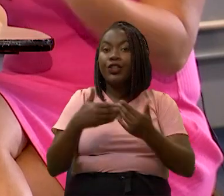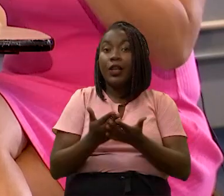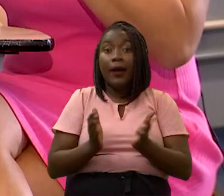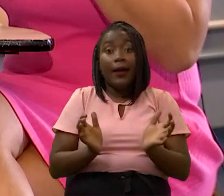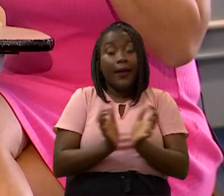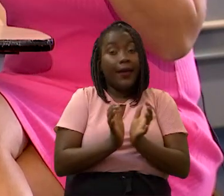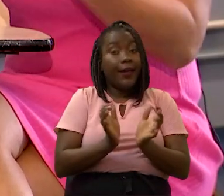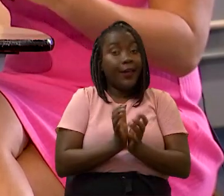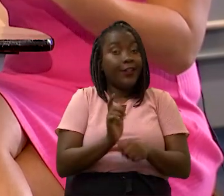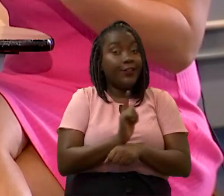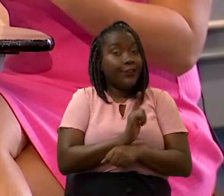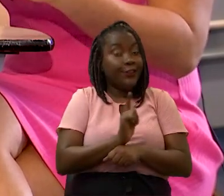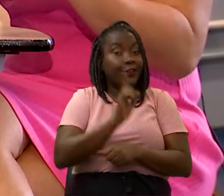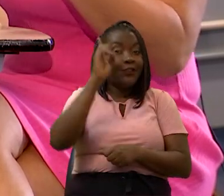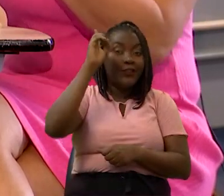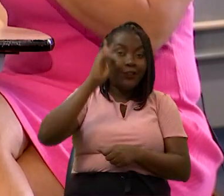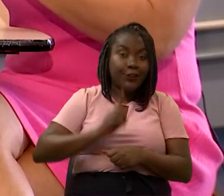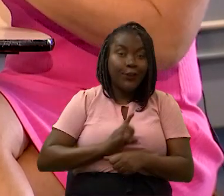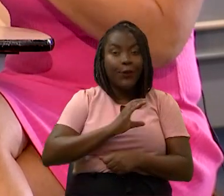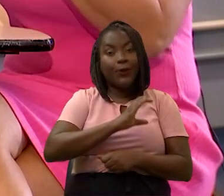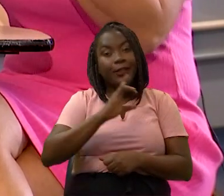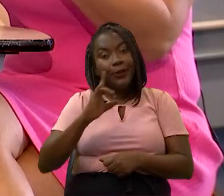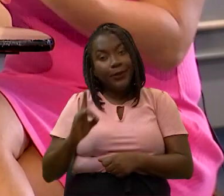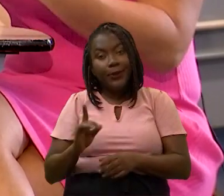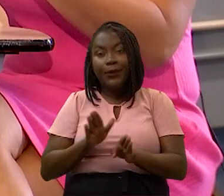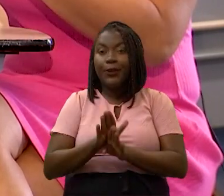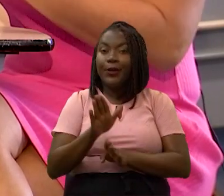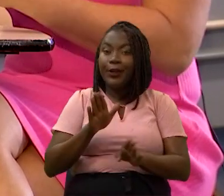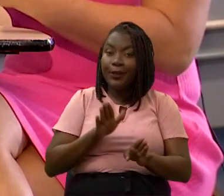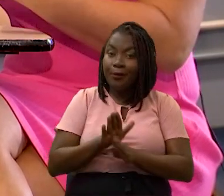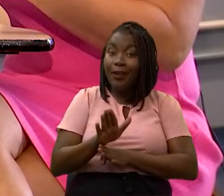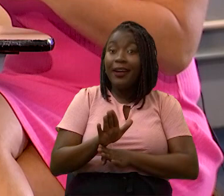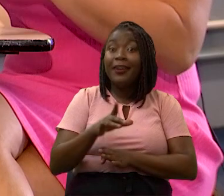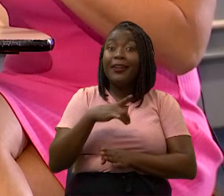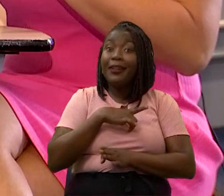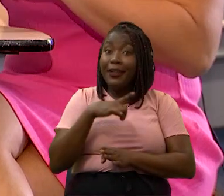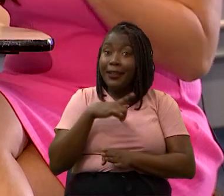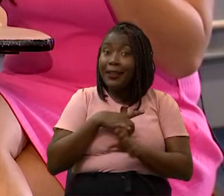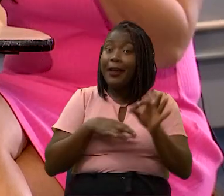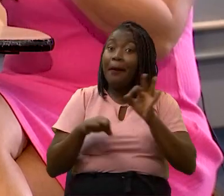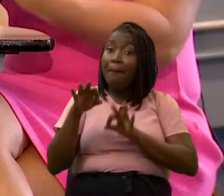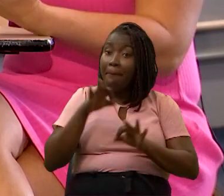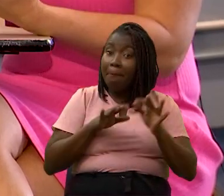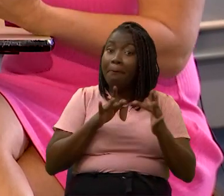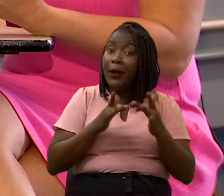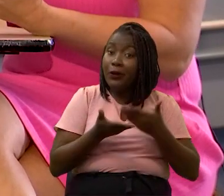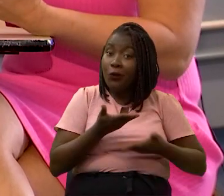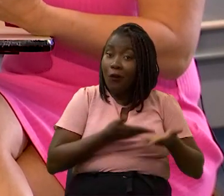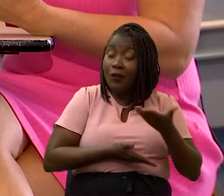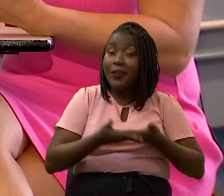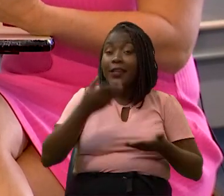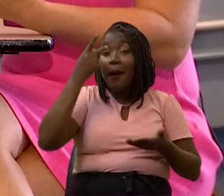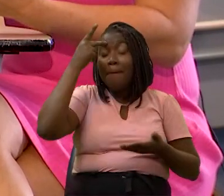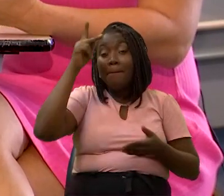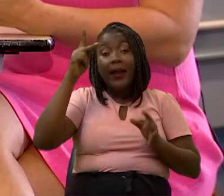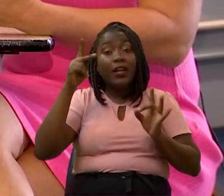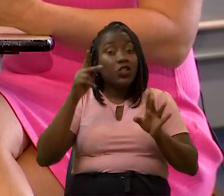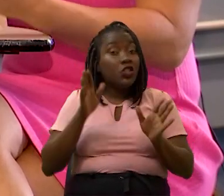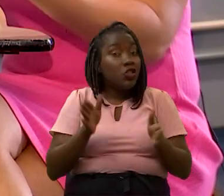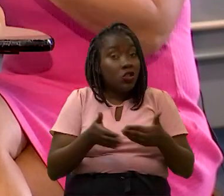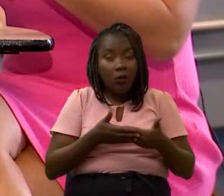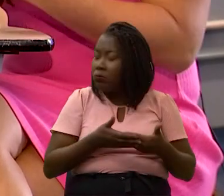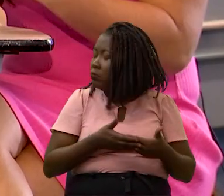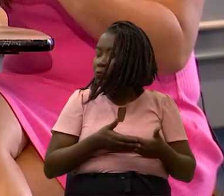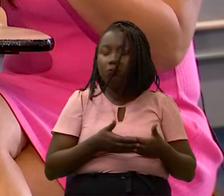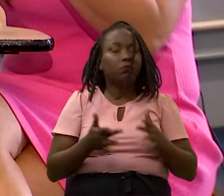gestão de escola, uma equipe de gestão, né, de diretoras, coordenadoras e orientadoras, que tenha um plano de convivência para não